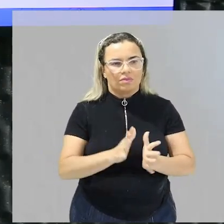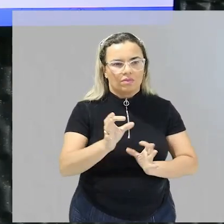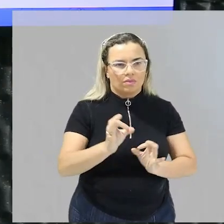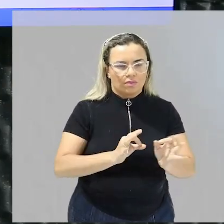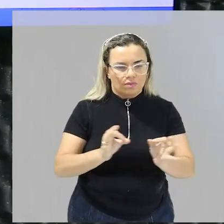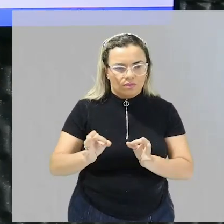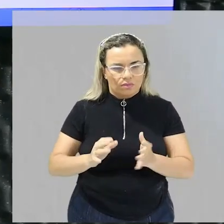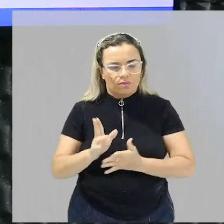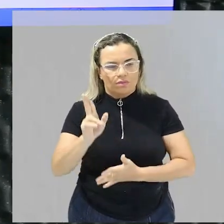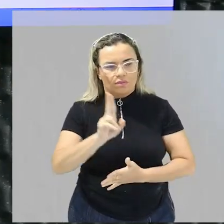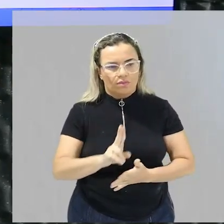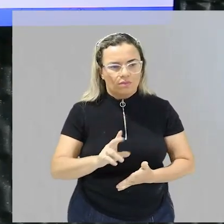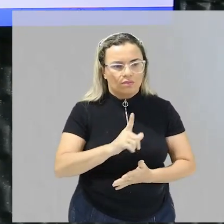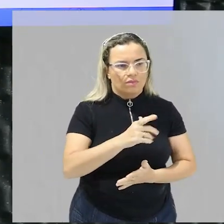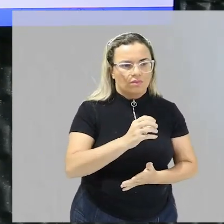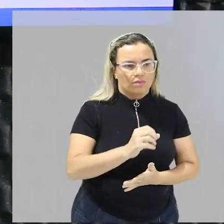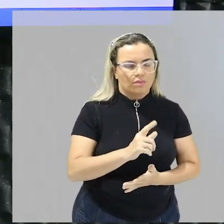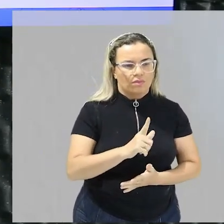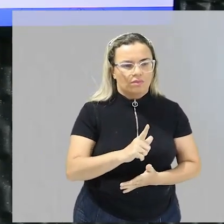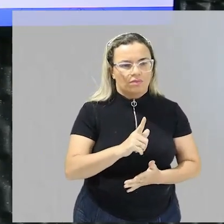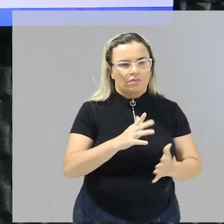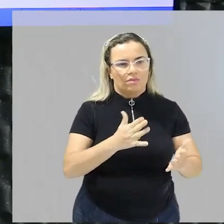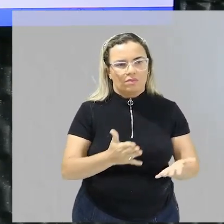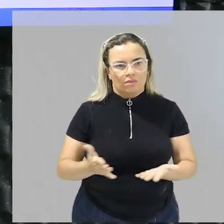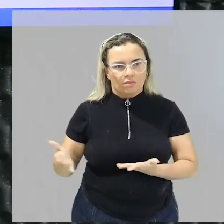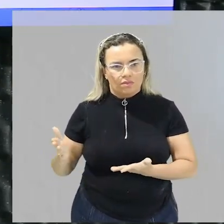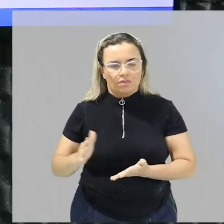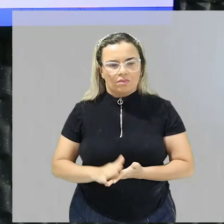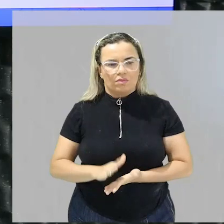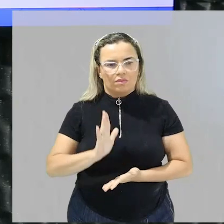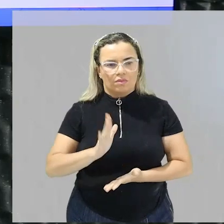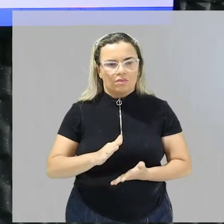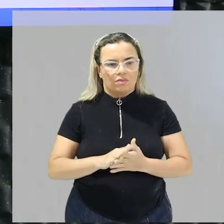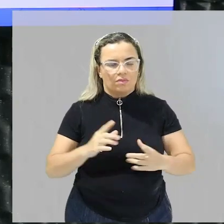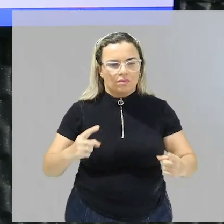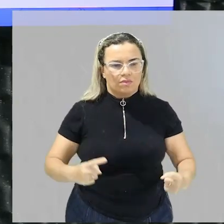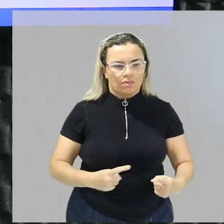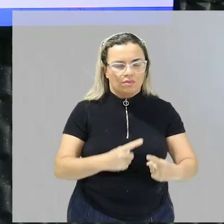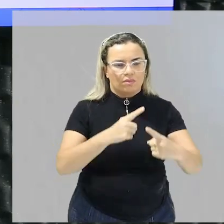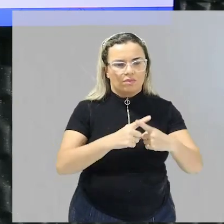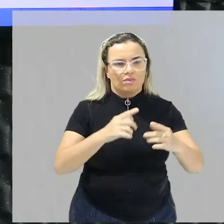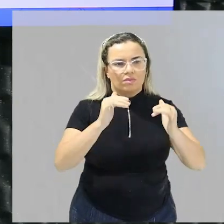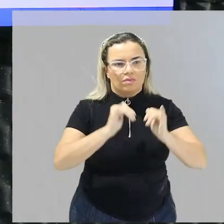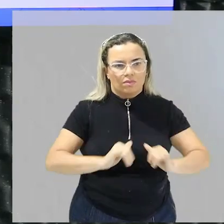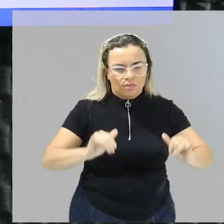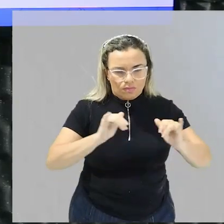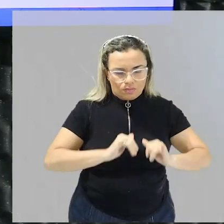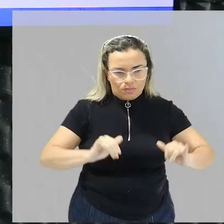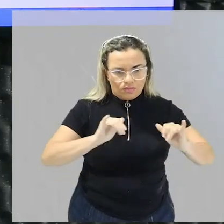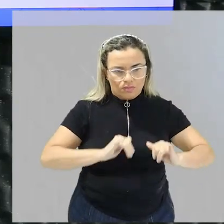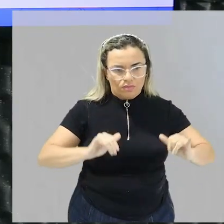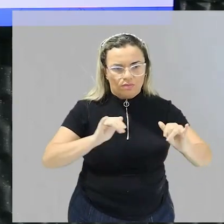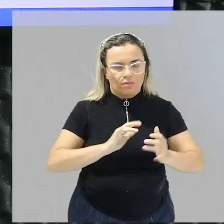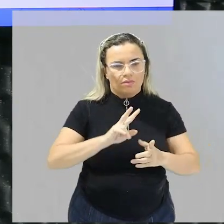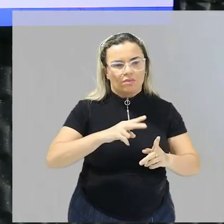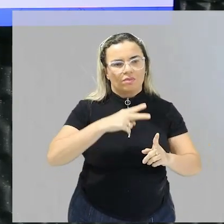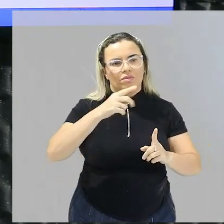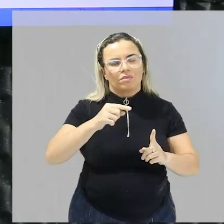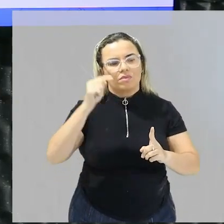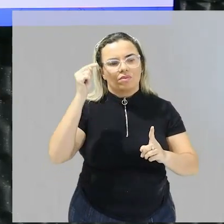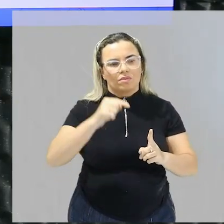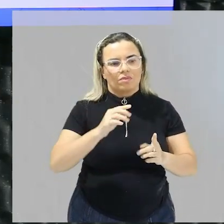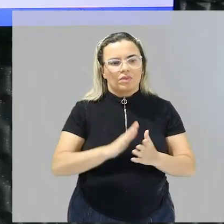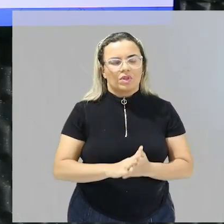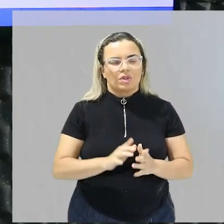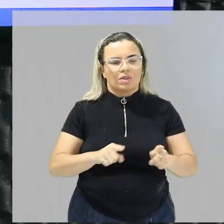montando, aplicando o logaritmo, vou justamente multiplicar essas informações lá, os expoentes, e vou fazer a